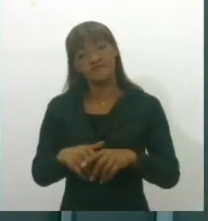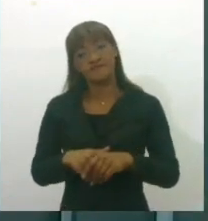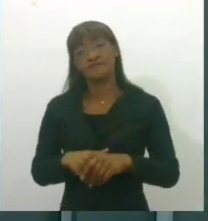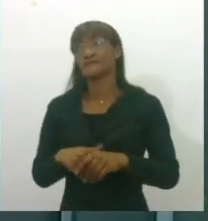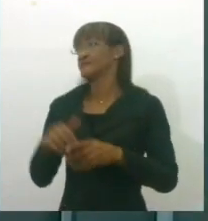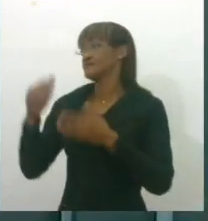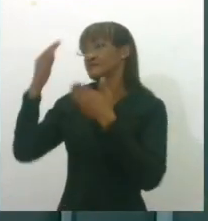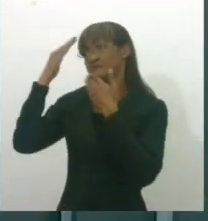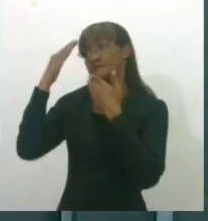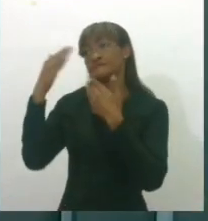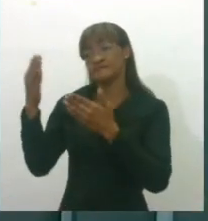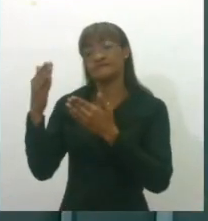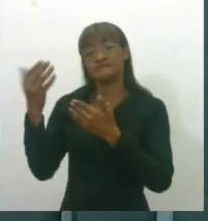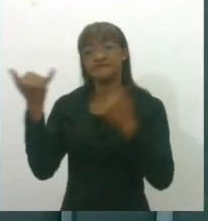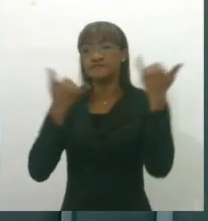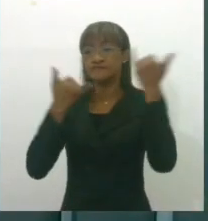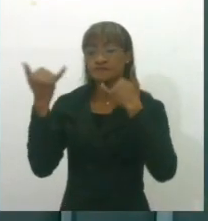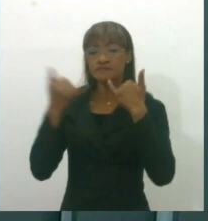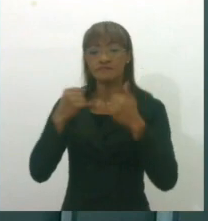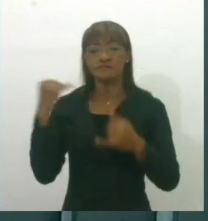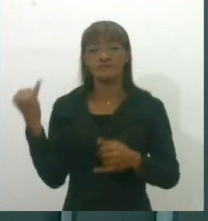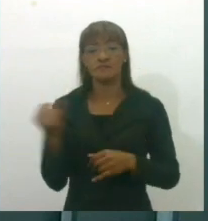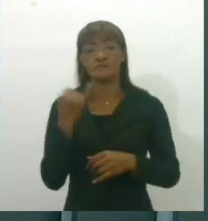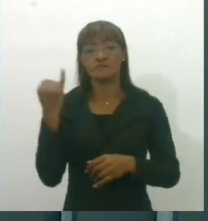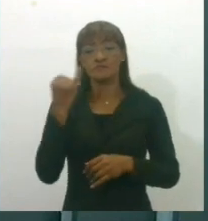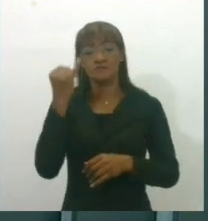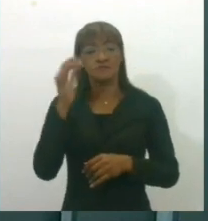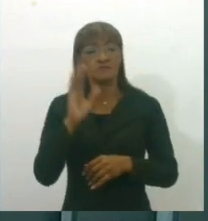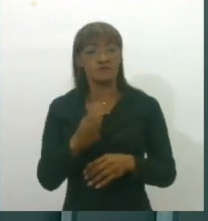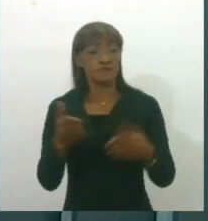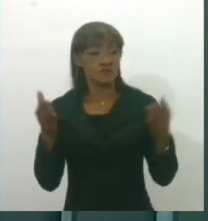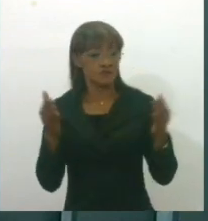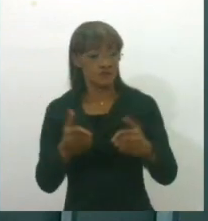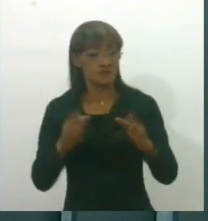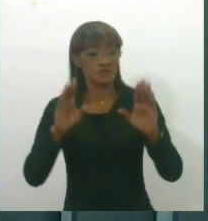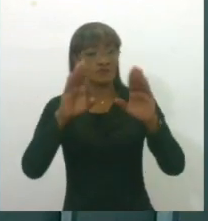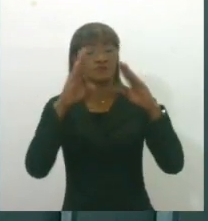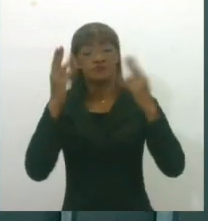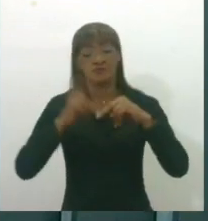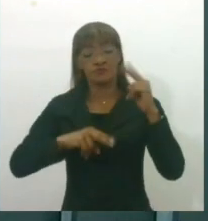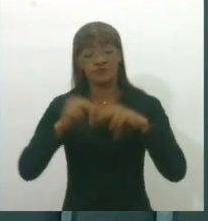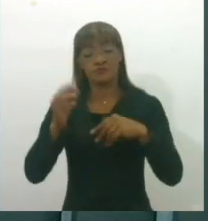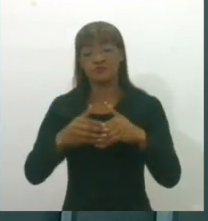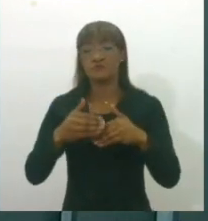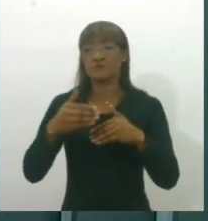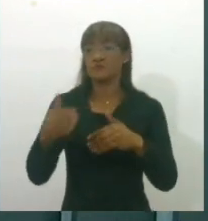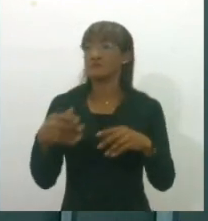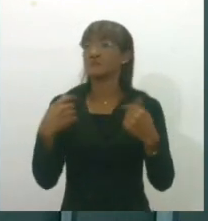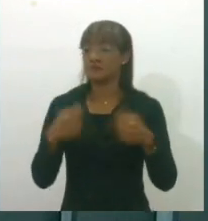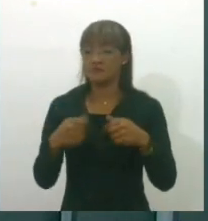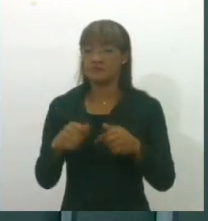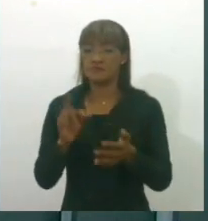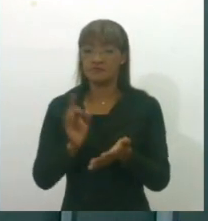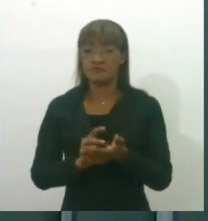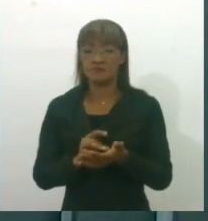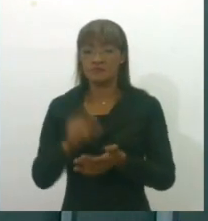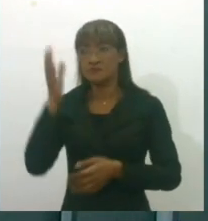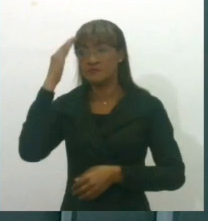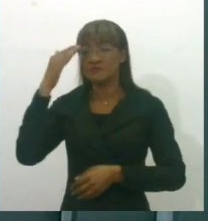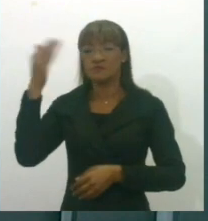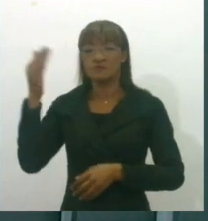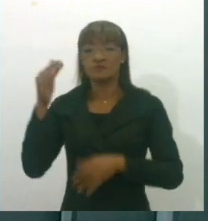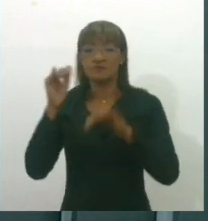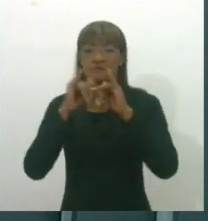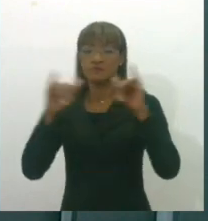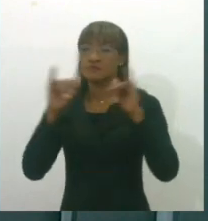importante esse ponto que o senhor levantou, a questão das festejas juninas se aproximando, a necessidade mais de sangue. Muito obrigada pelas informações. Vamos aí incentivar a população